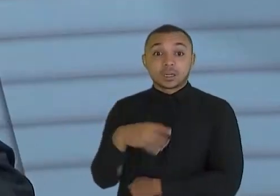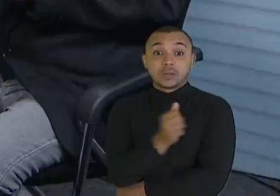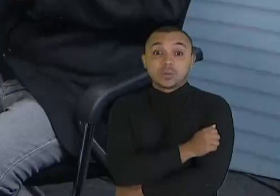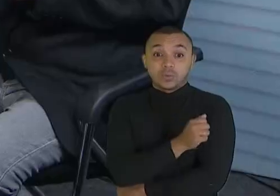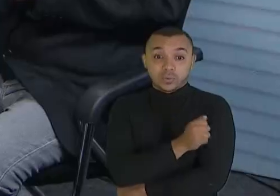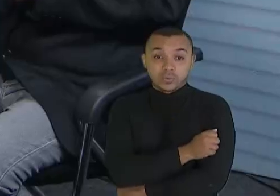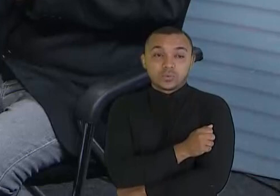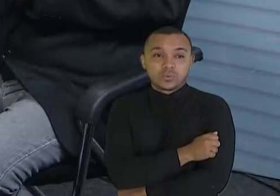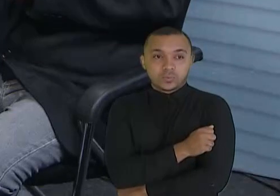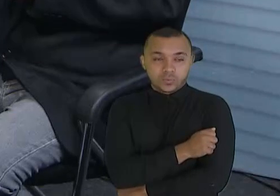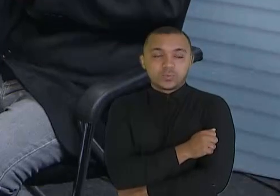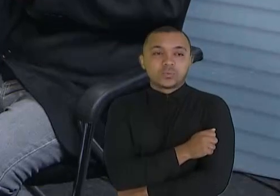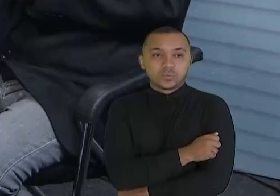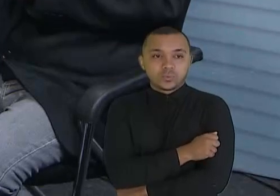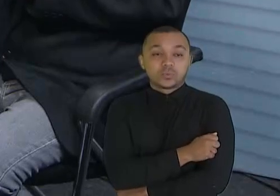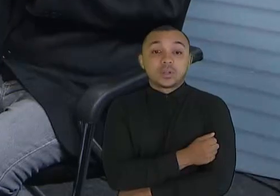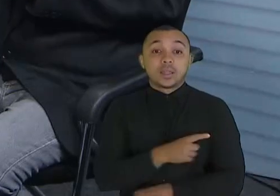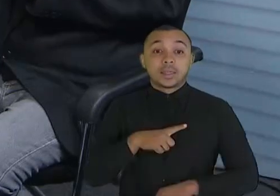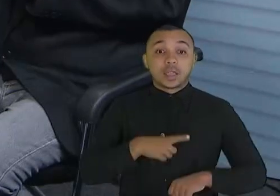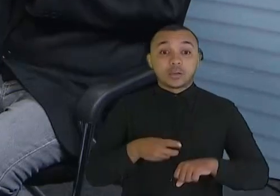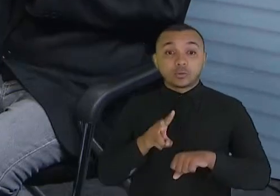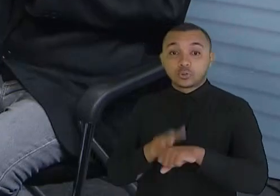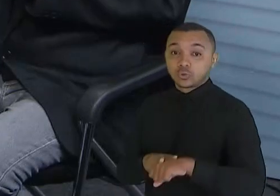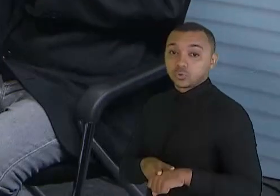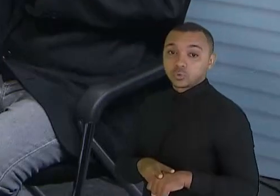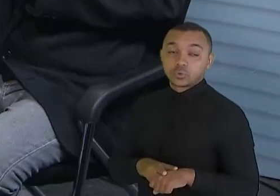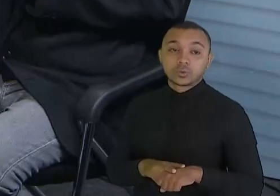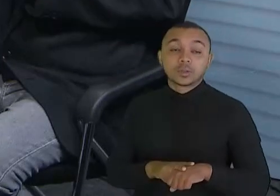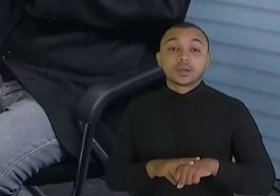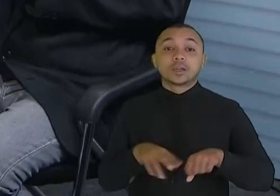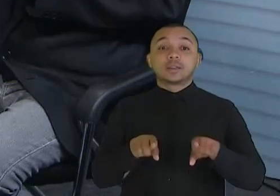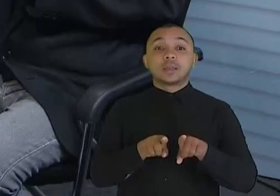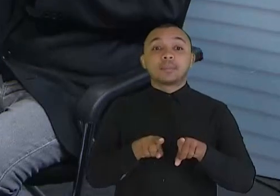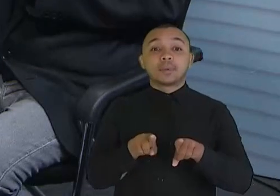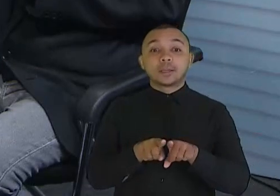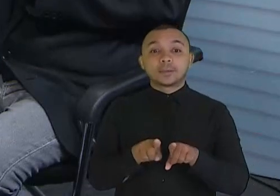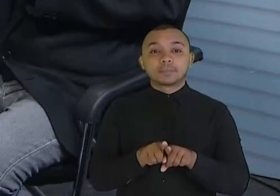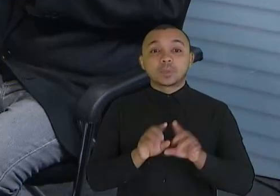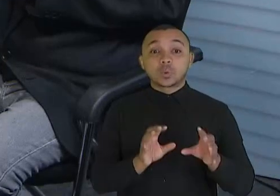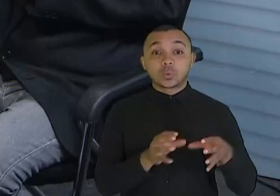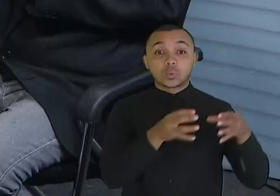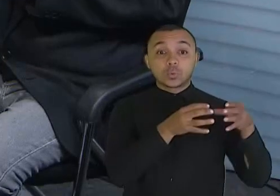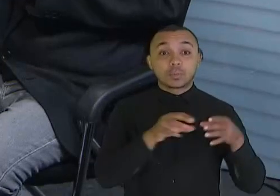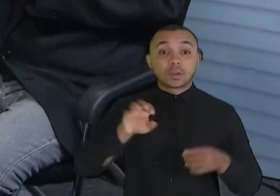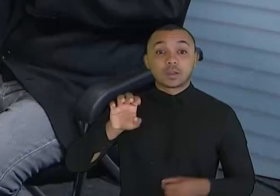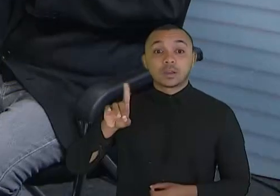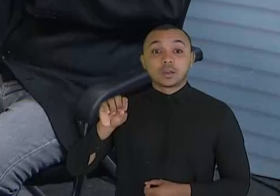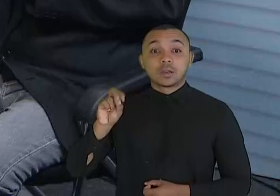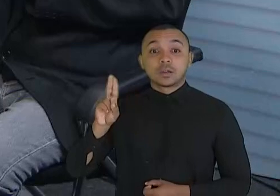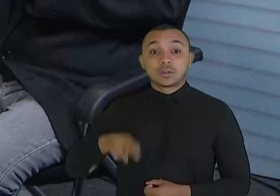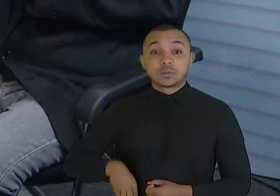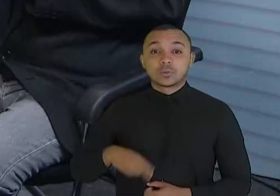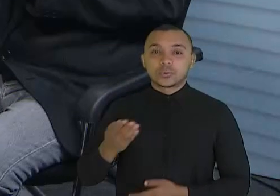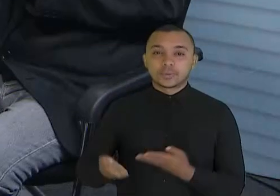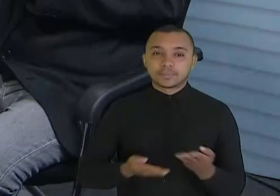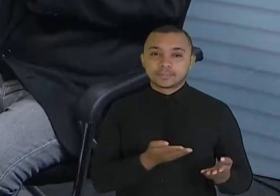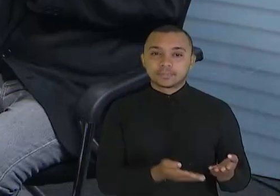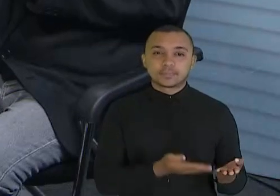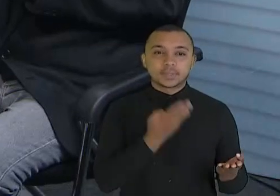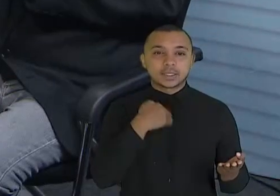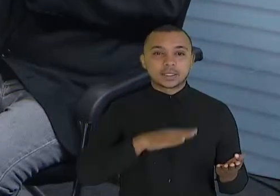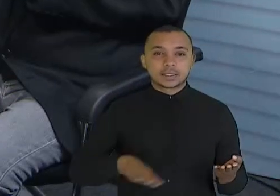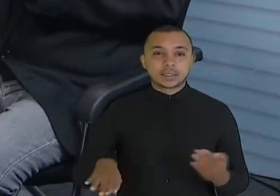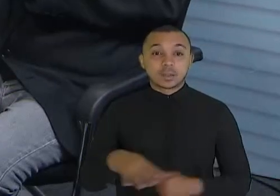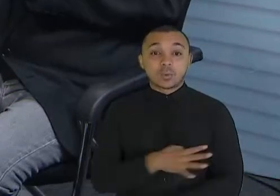da prefeitura, que é ali do Alto da Balança. E, né, nesse caso a Fundação Queiroz também mantém uma escola, né, do infantil 4 até o 5º ano. Os